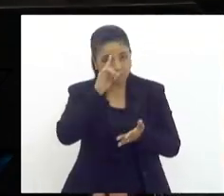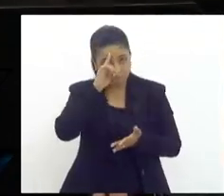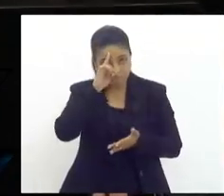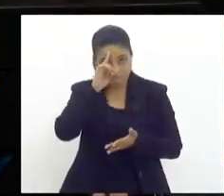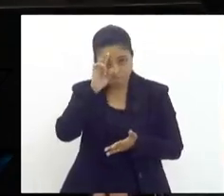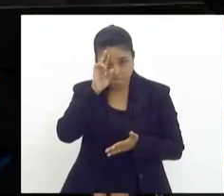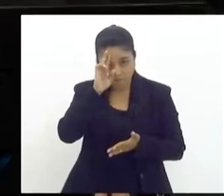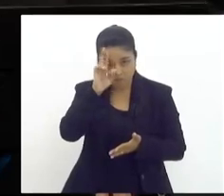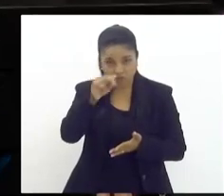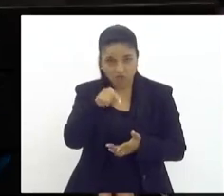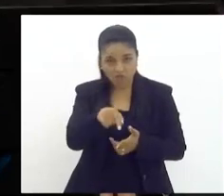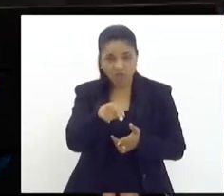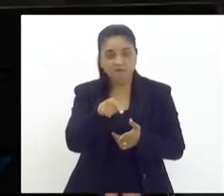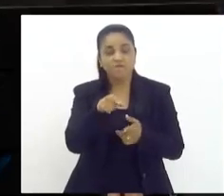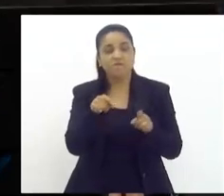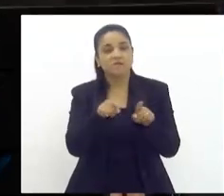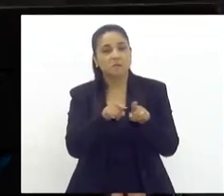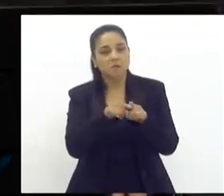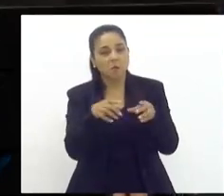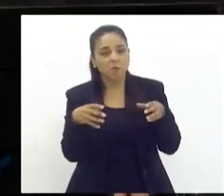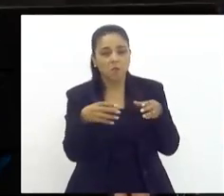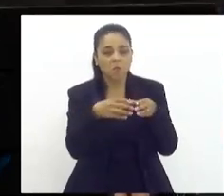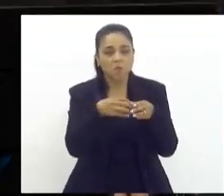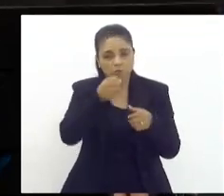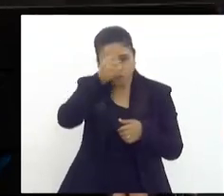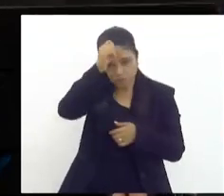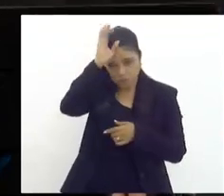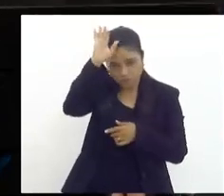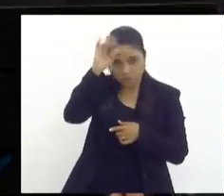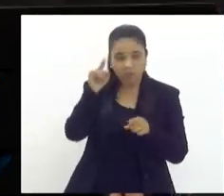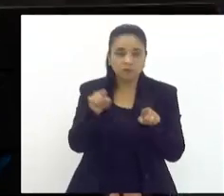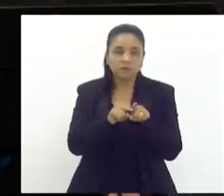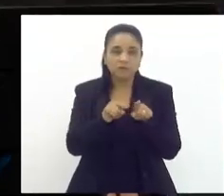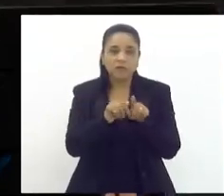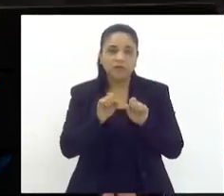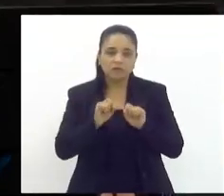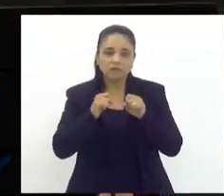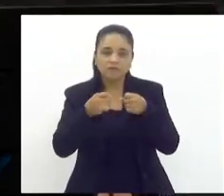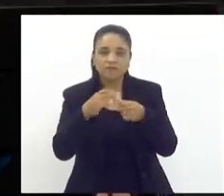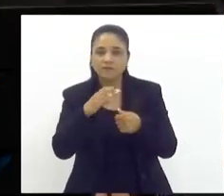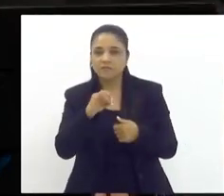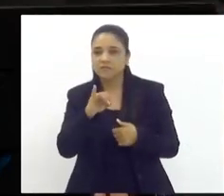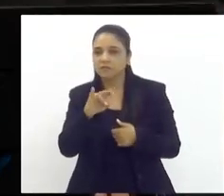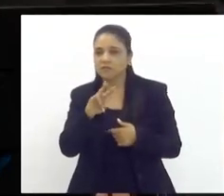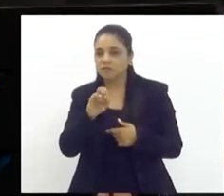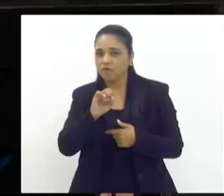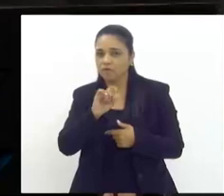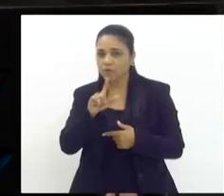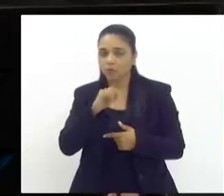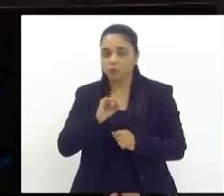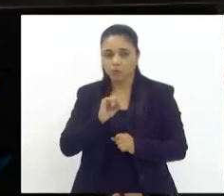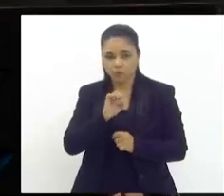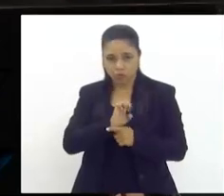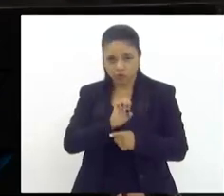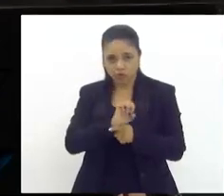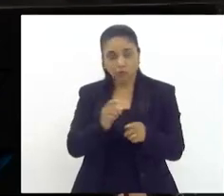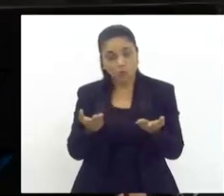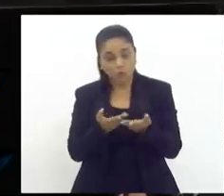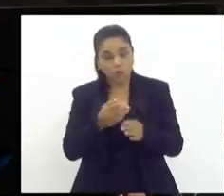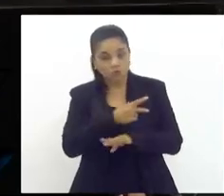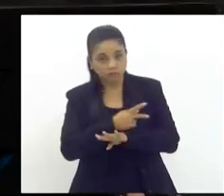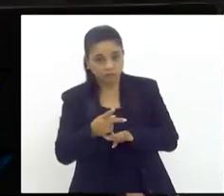pasta não só Corporação o corpo de bombeiros mas como a defesa civil do Estado estive lá hoje com secretário municipal